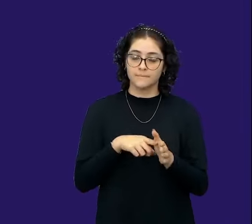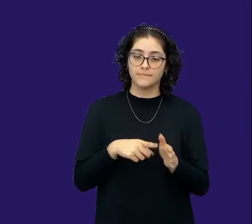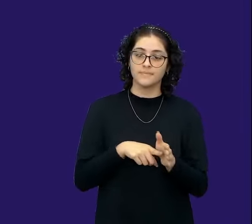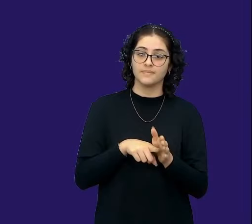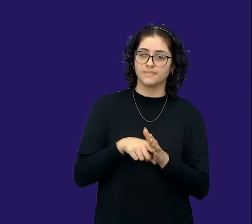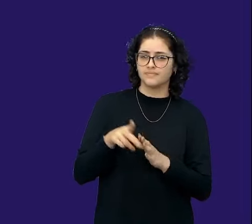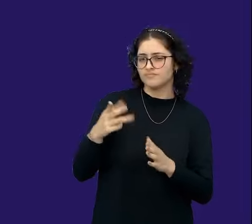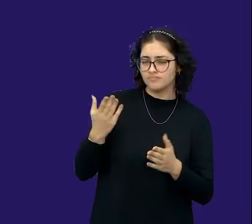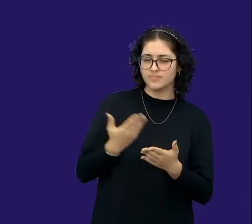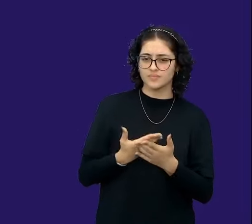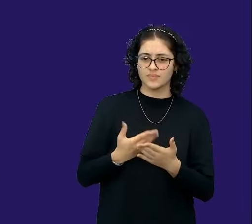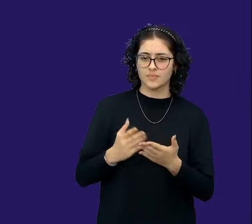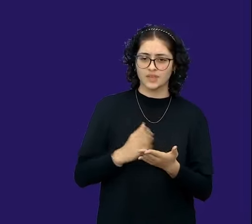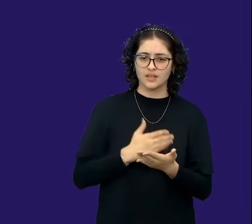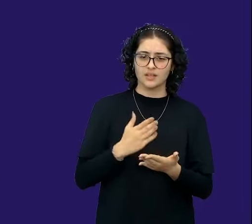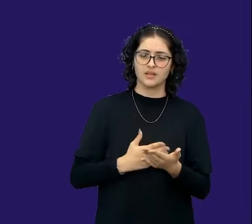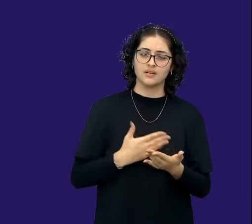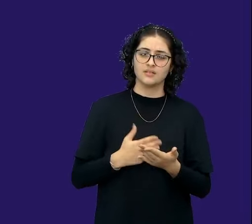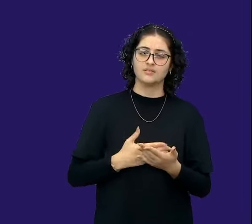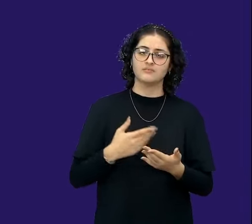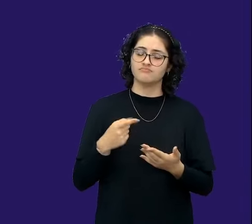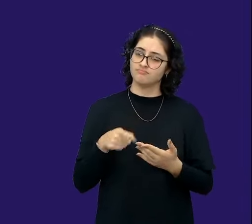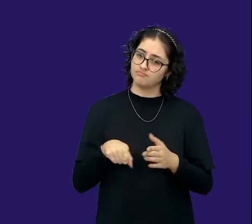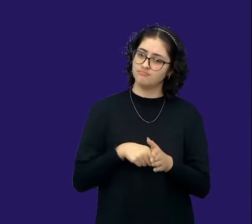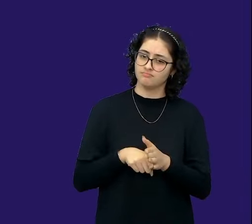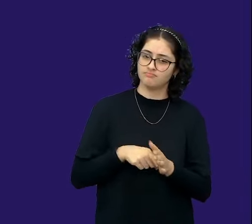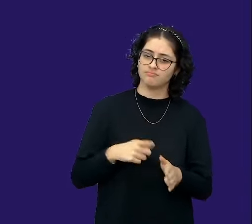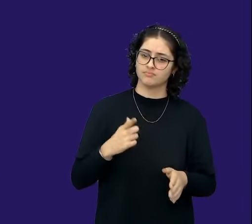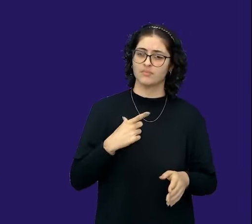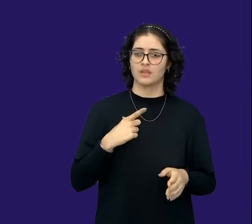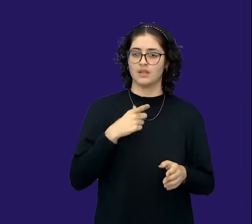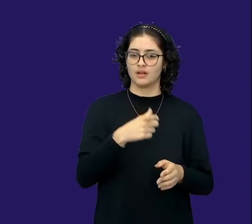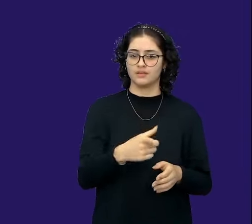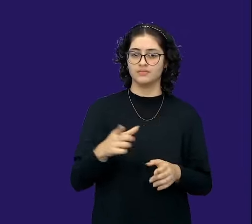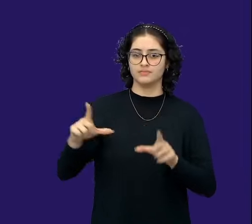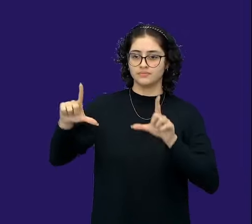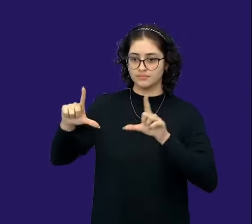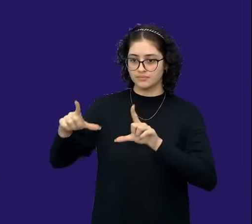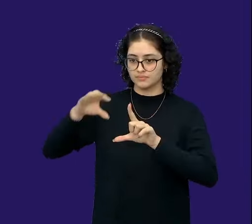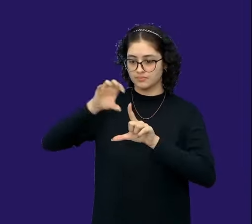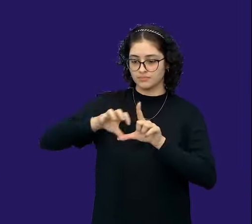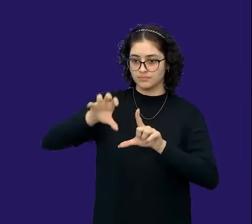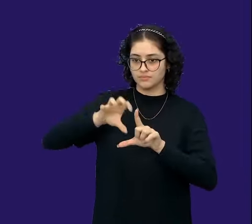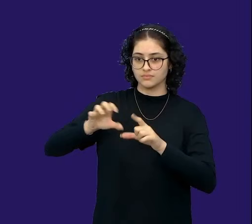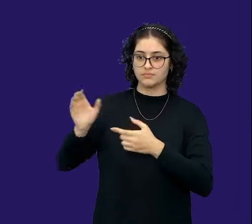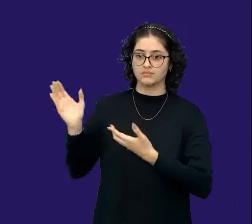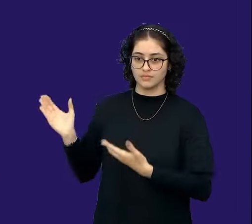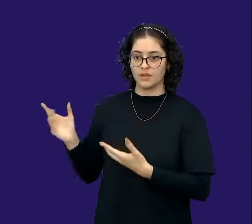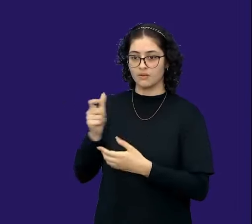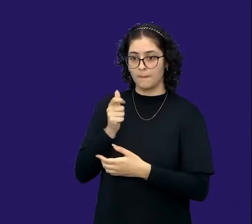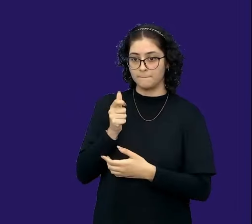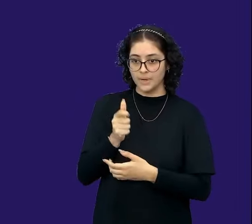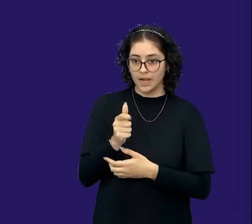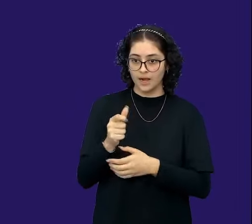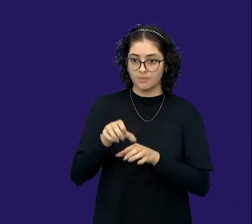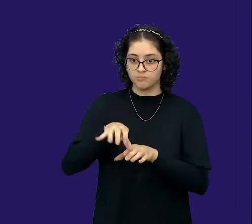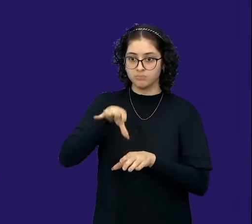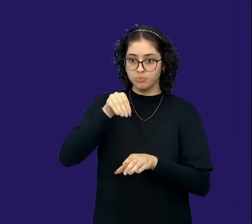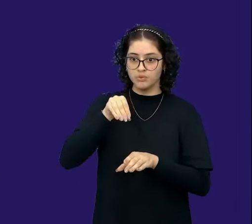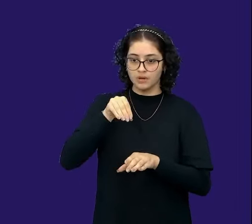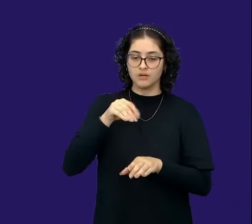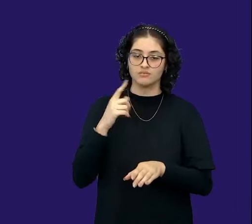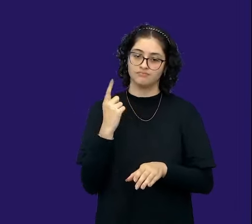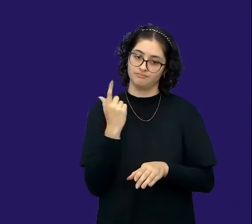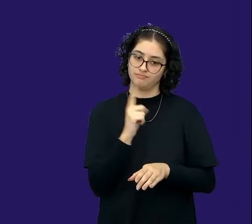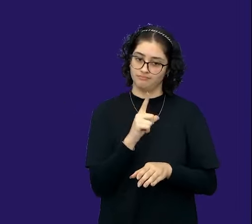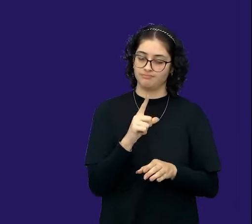na escola de formação, né, na página da escola, aqui tem o QR Code, tá? Para vocês acessarem o material. Eu já até imprimi